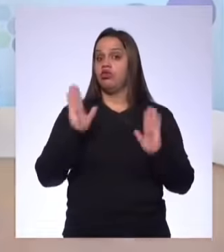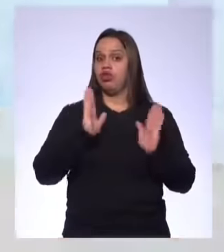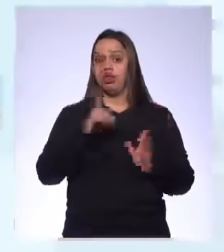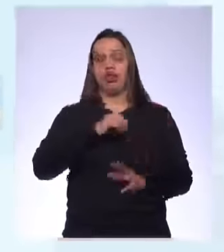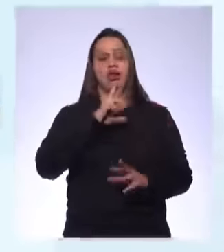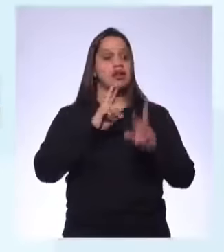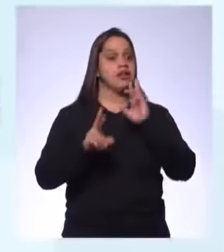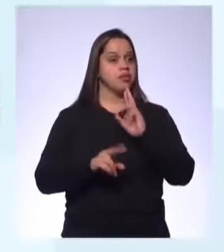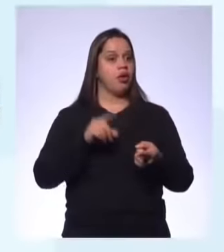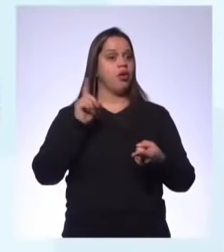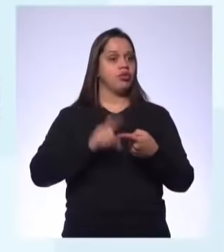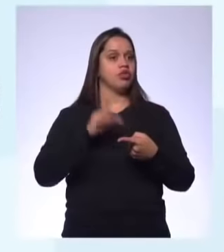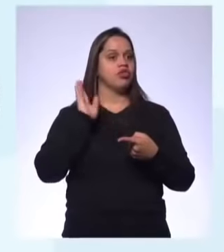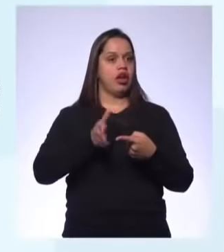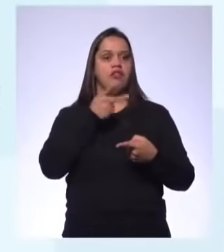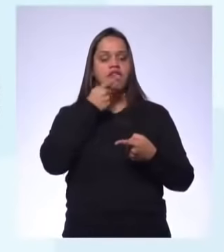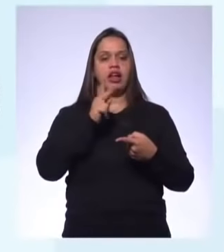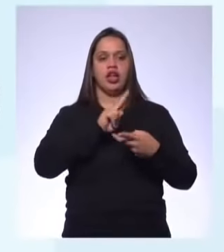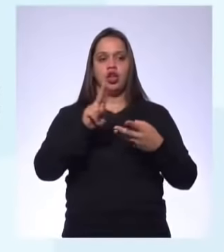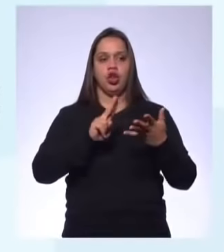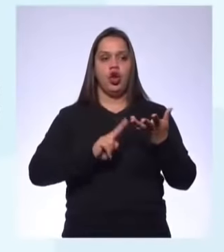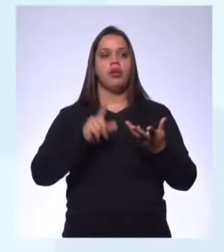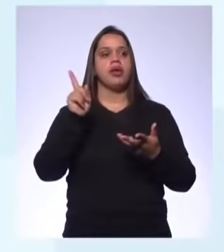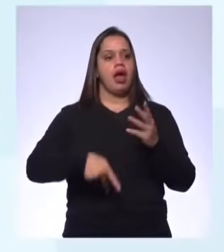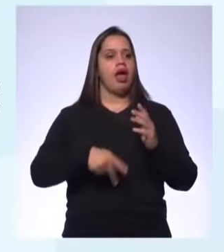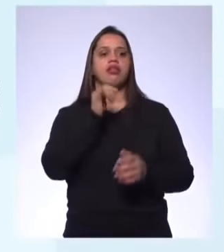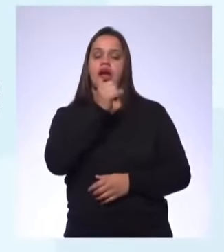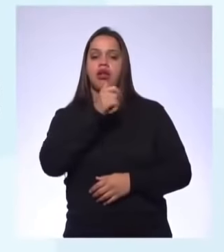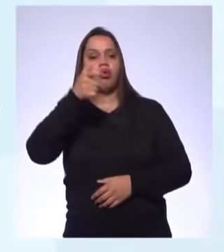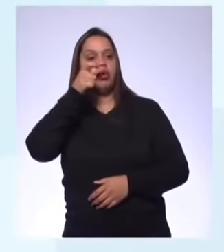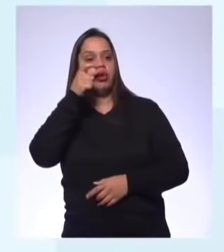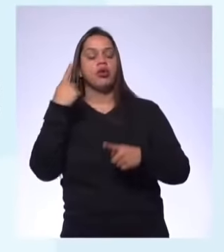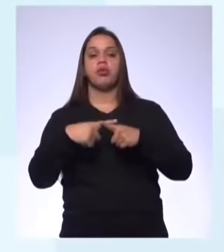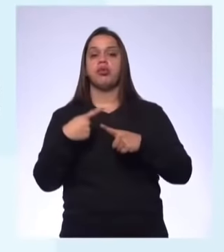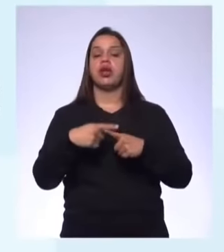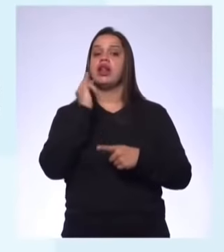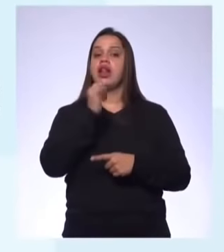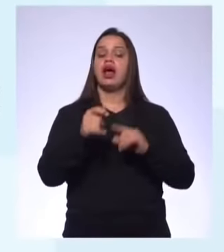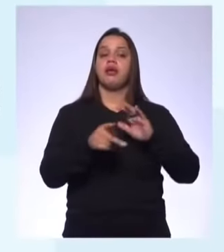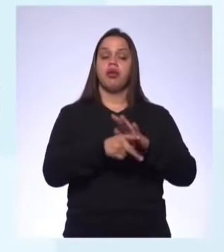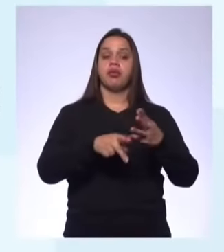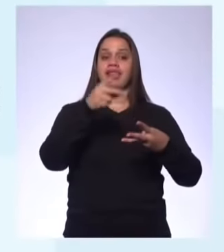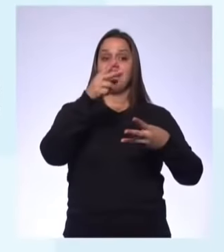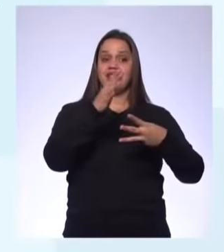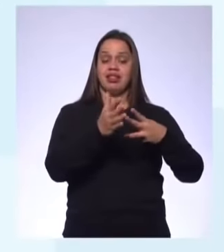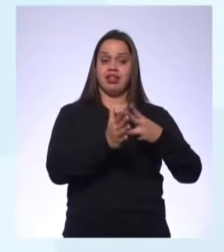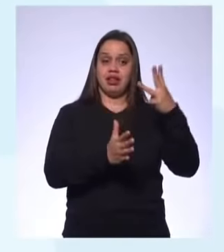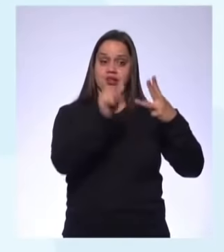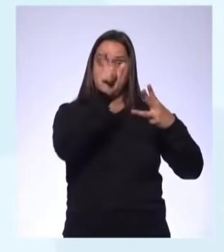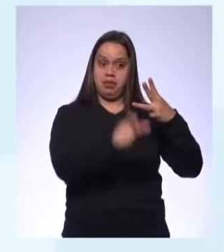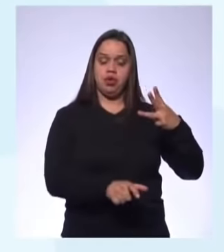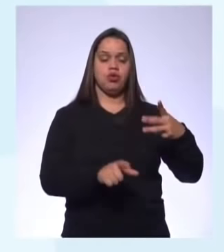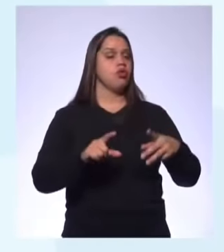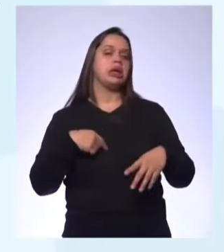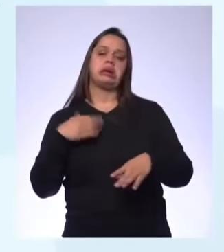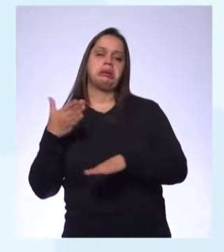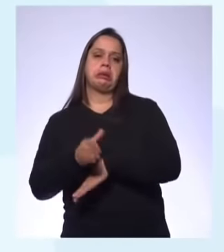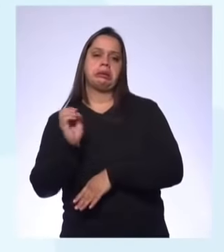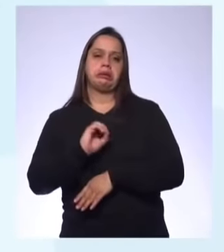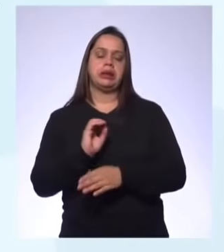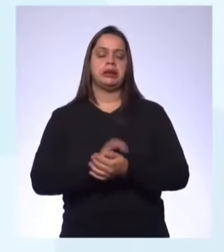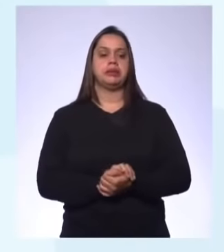Os personagens que eu já falei. É o narrador observador mesmo, porque ele narra a história em terceira pessoa, mas ele não participa dela, né? E